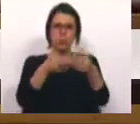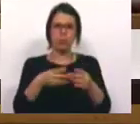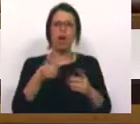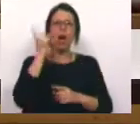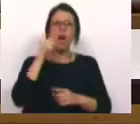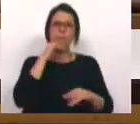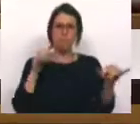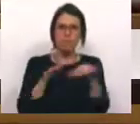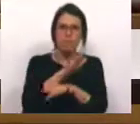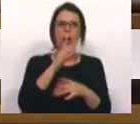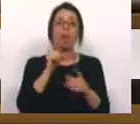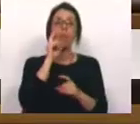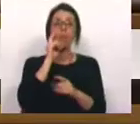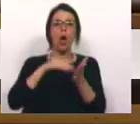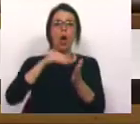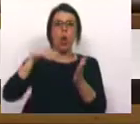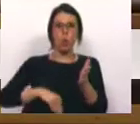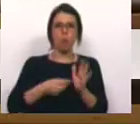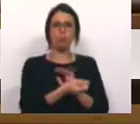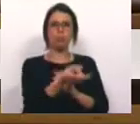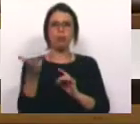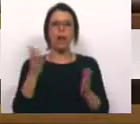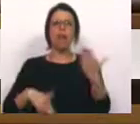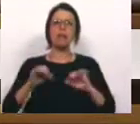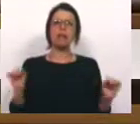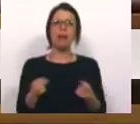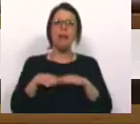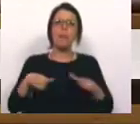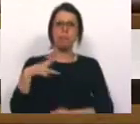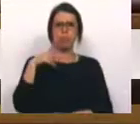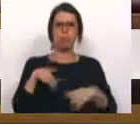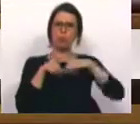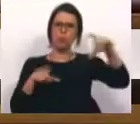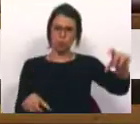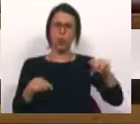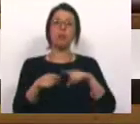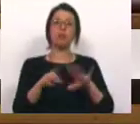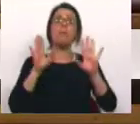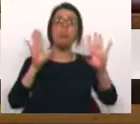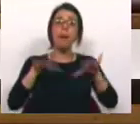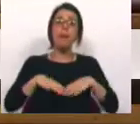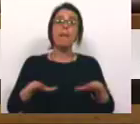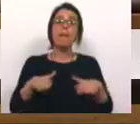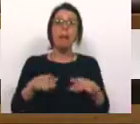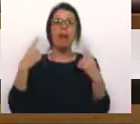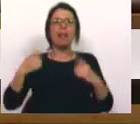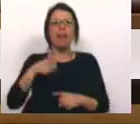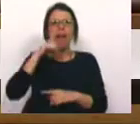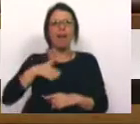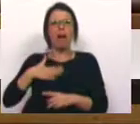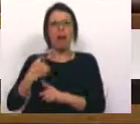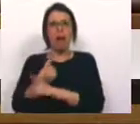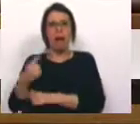Autoridade Marítima, a assegurar a contratação de nadadores salvadores nas praias portuguesas, sendo que para as praias